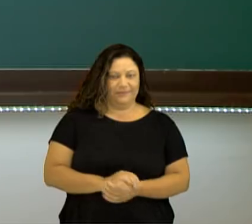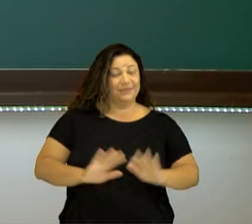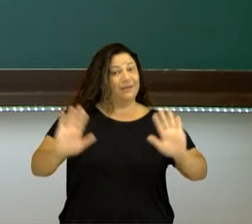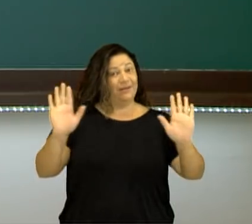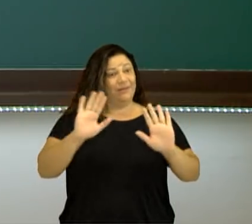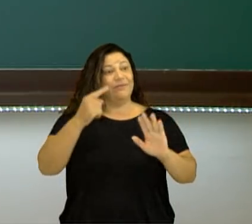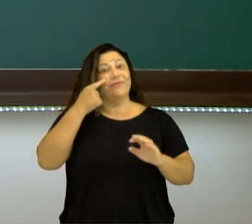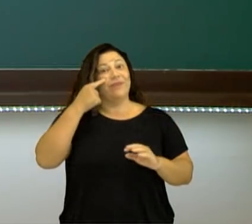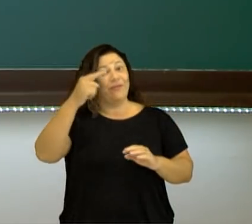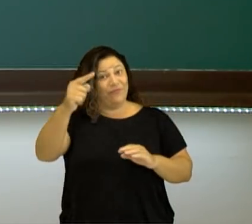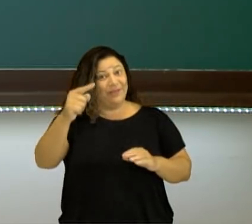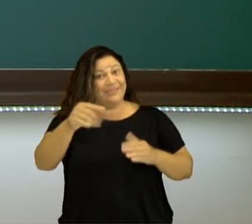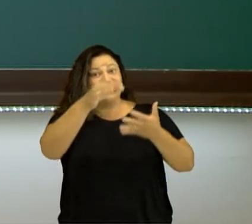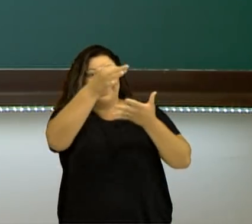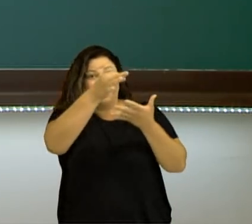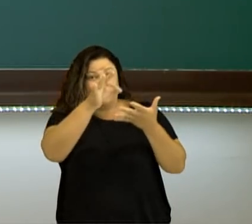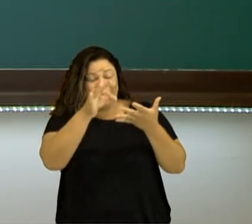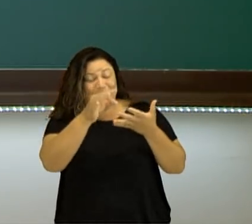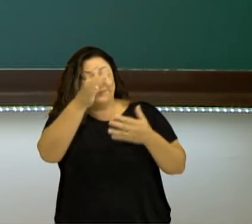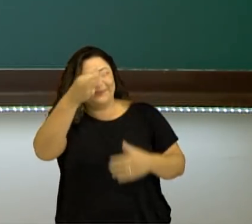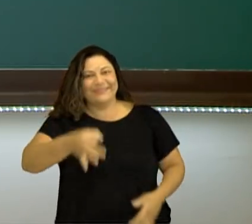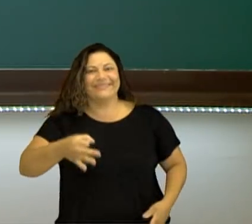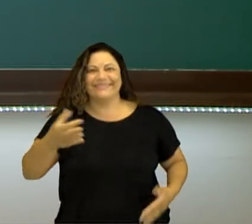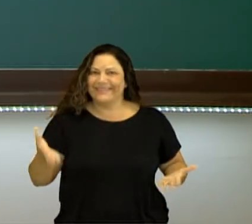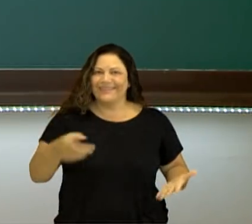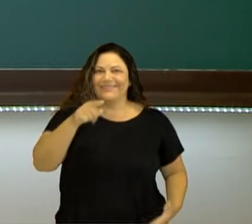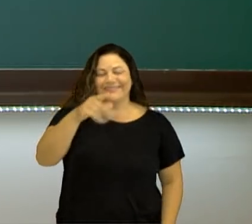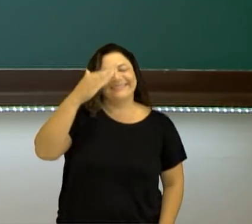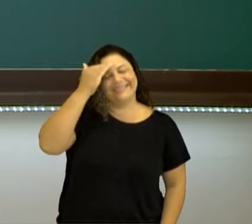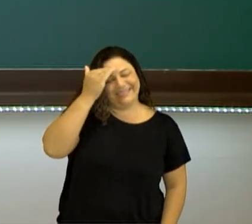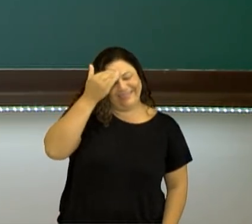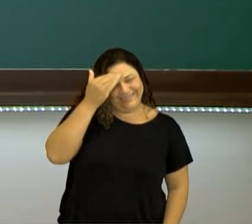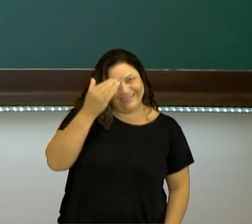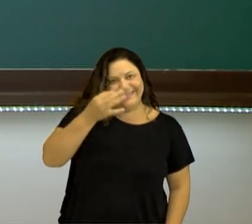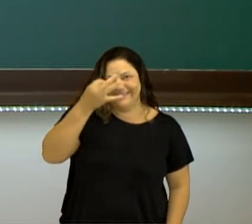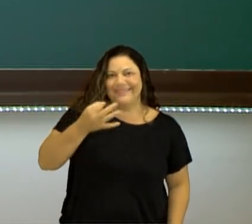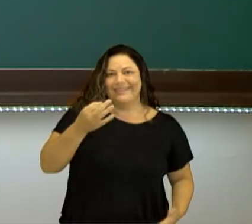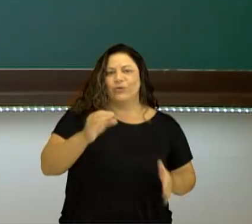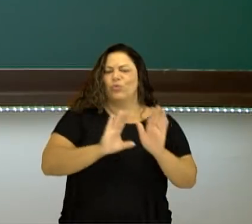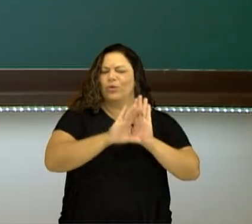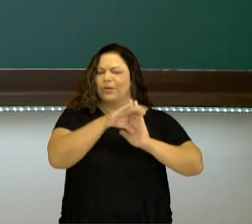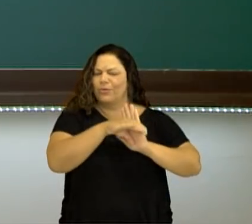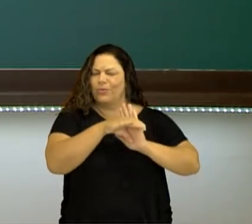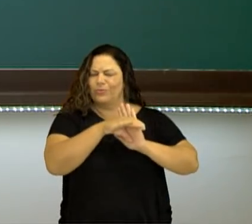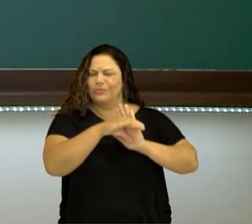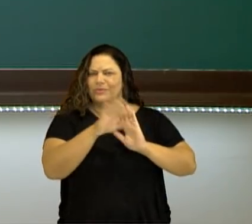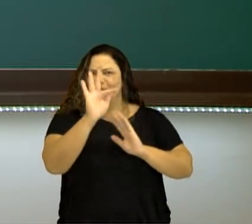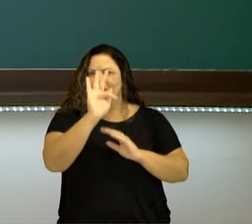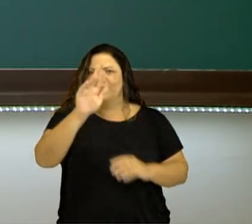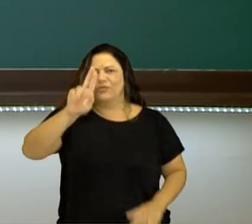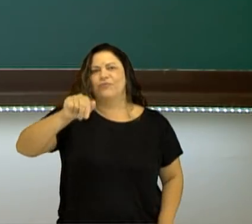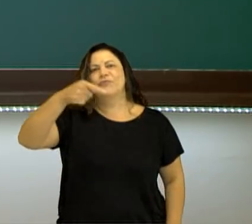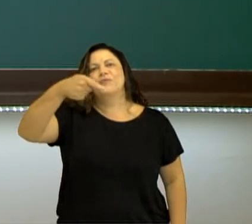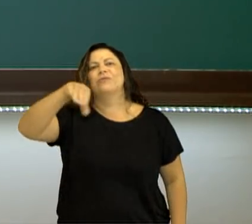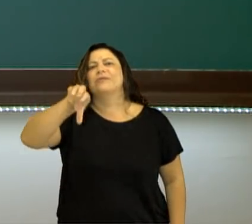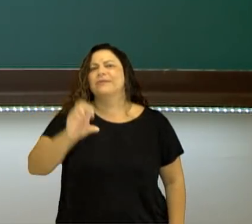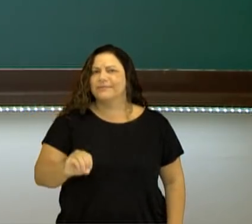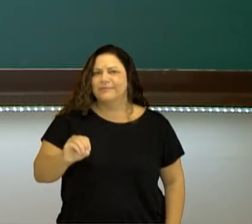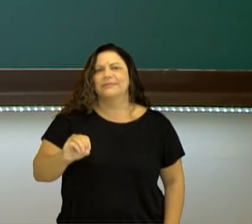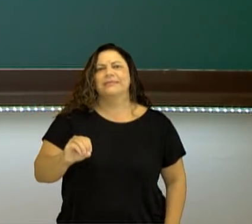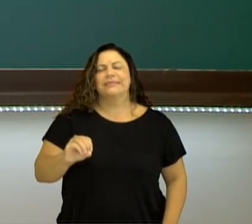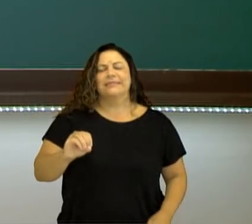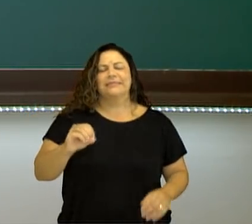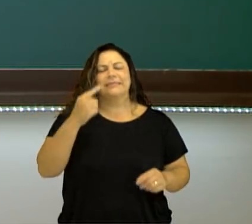Vamos ver se está tudo certinho aí, se você entendeu direitinho qual é o conceito de função e fazer essa leitura